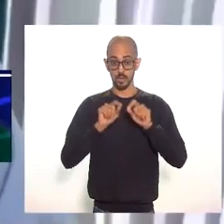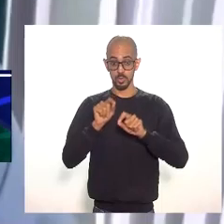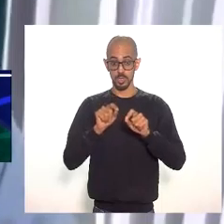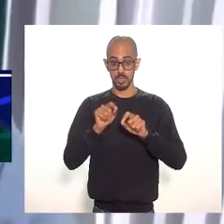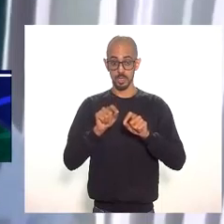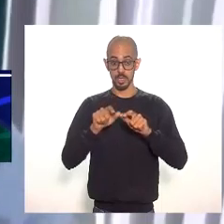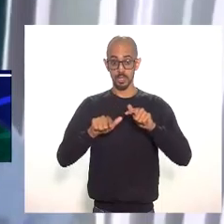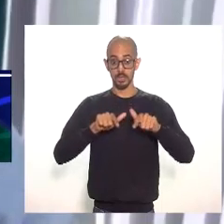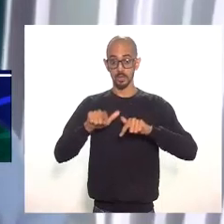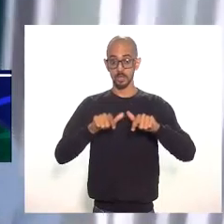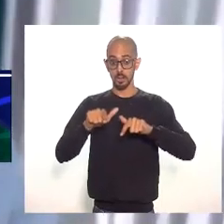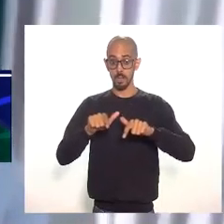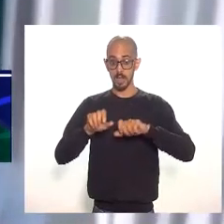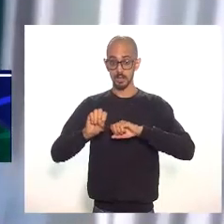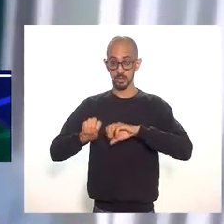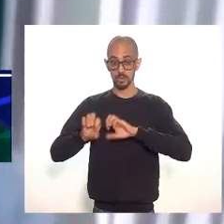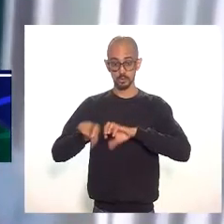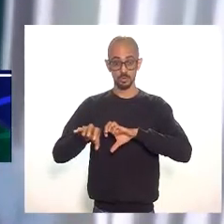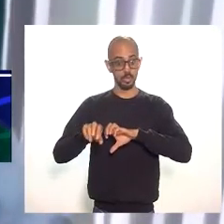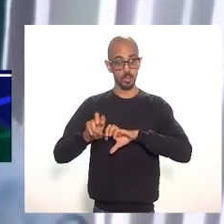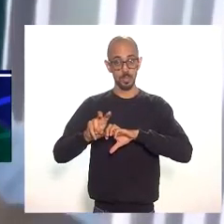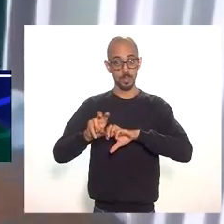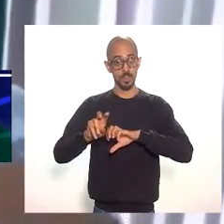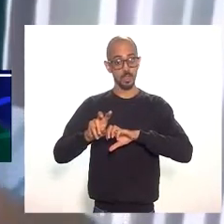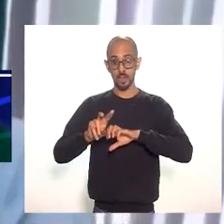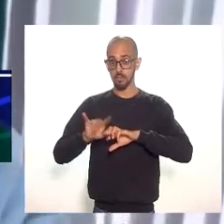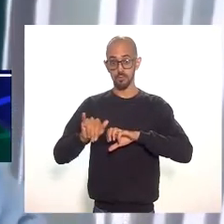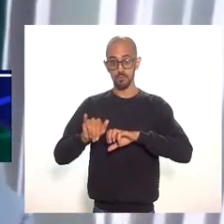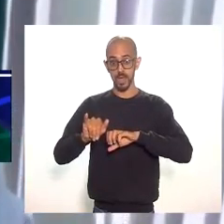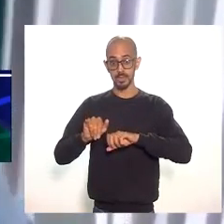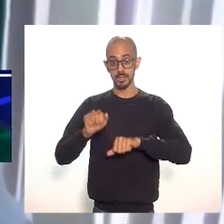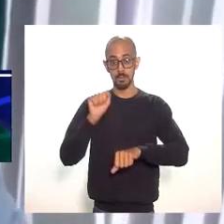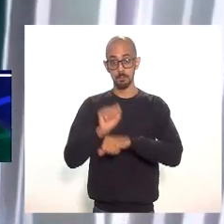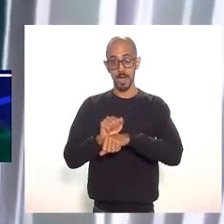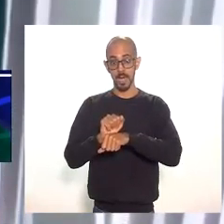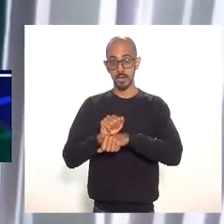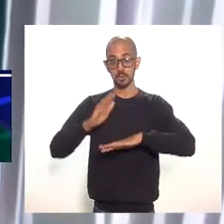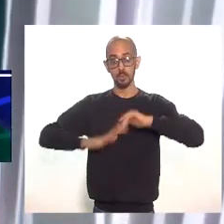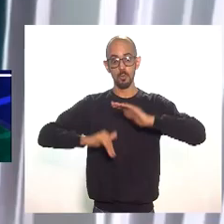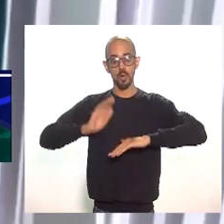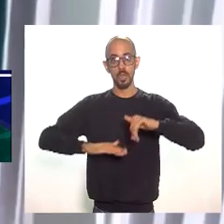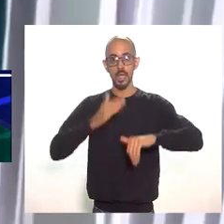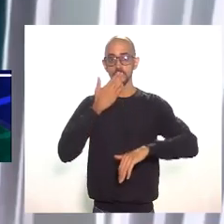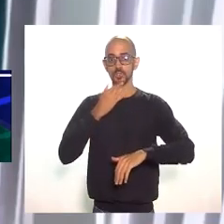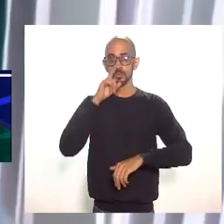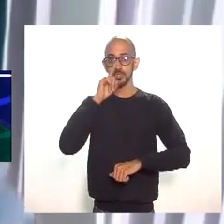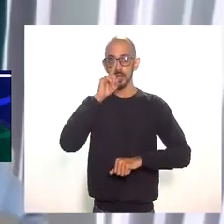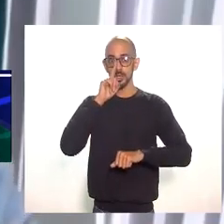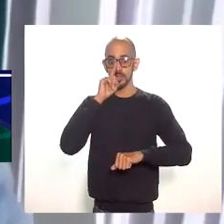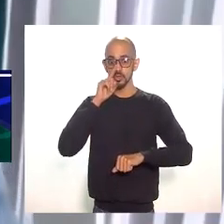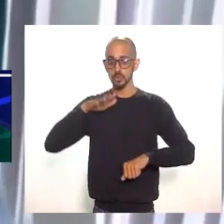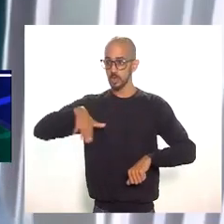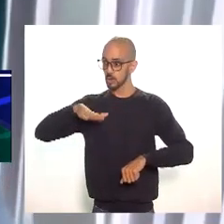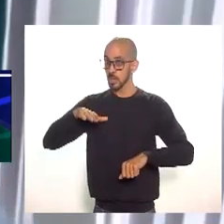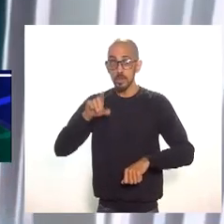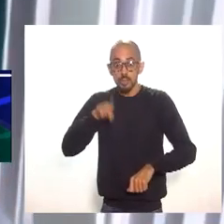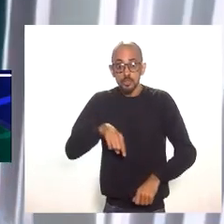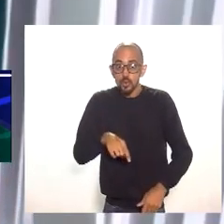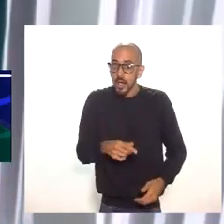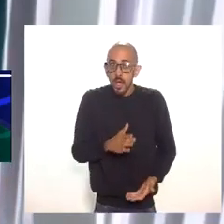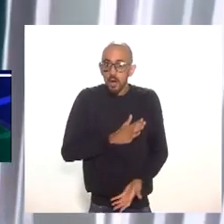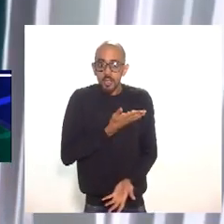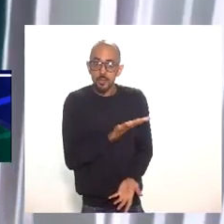atividade educacional não será interrompida, qualquer que seja a classificação de risco da região. Olha, eu quero dizer que isso é uma temeridade, porque